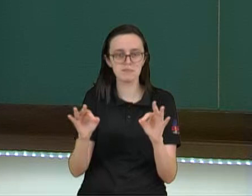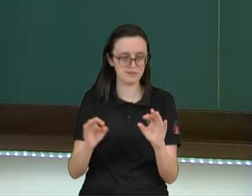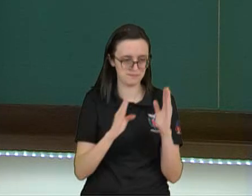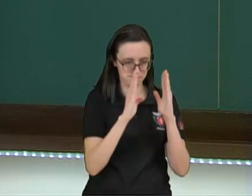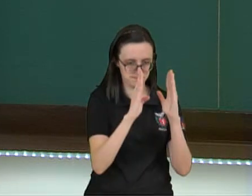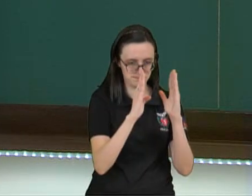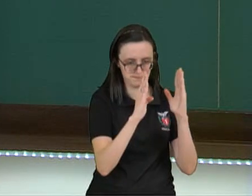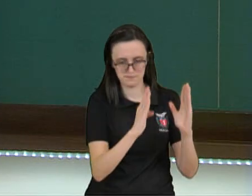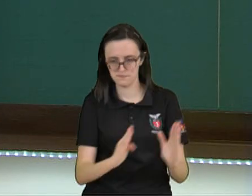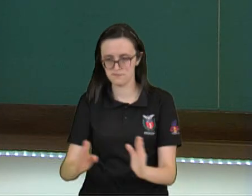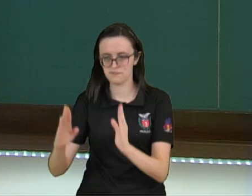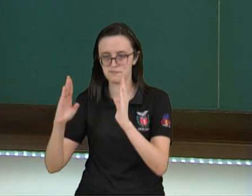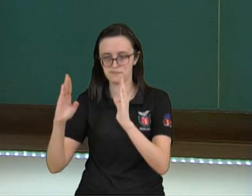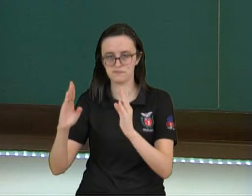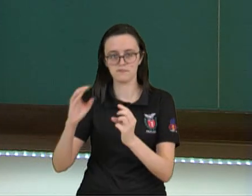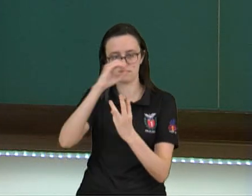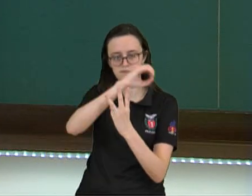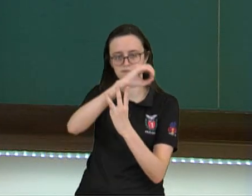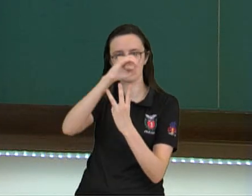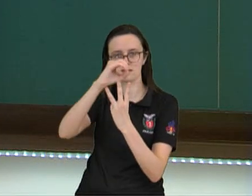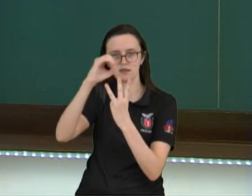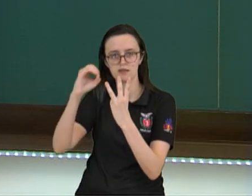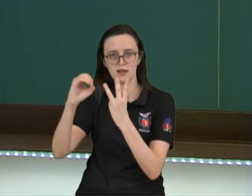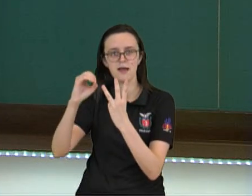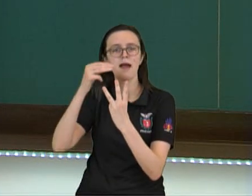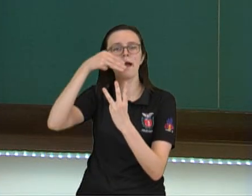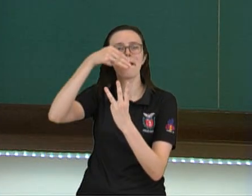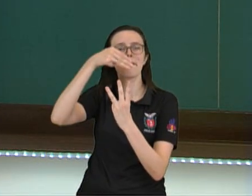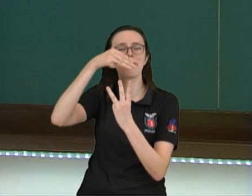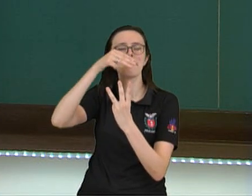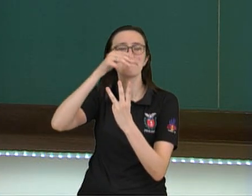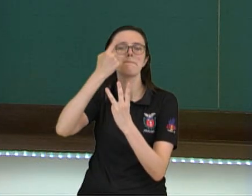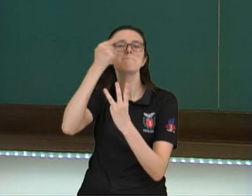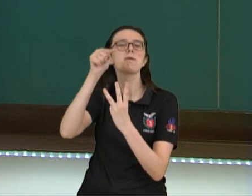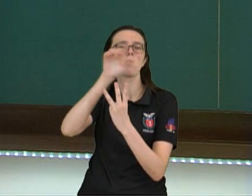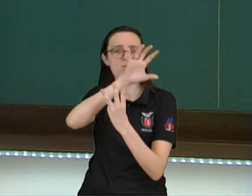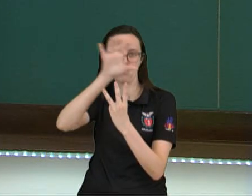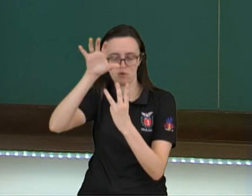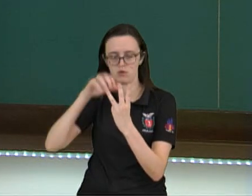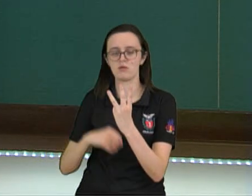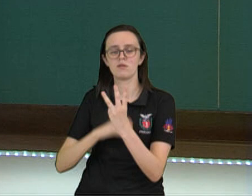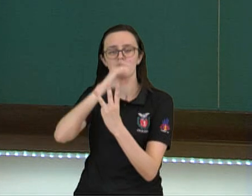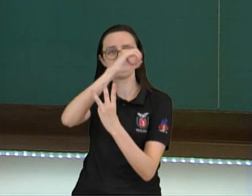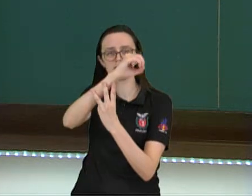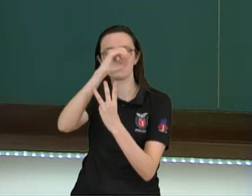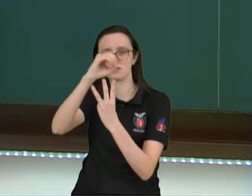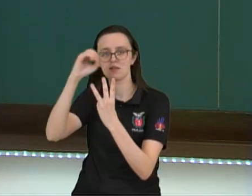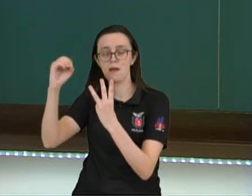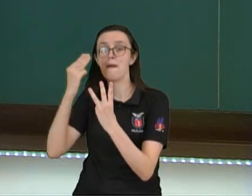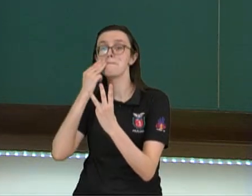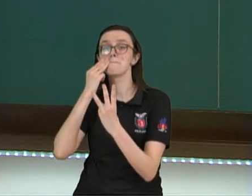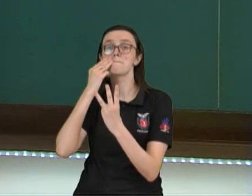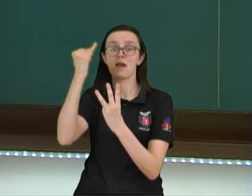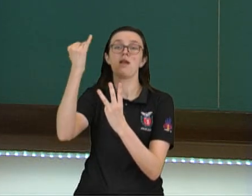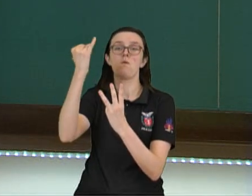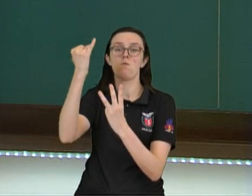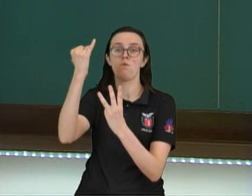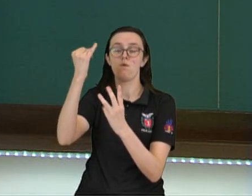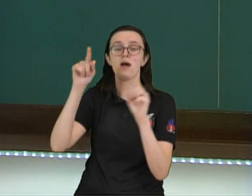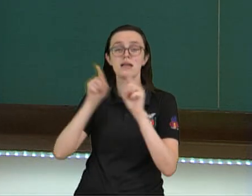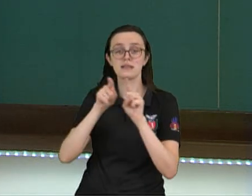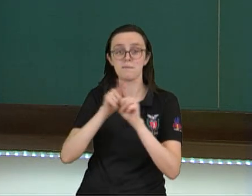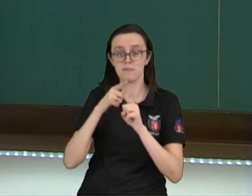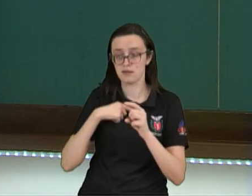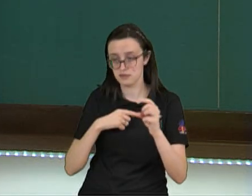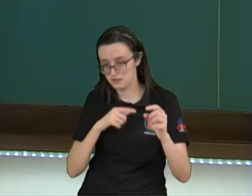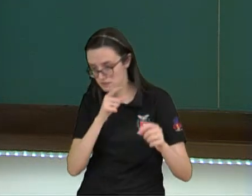3 zeros na classe de milhar, mais 3 zeros na classe de milhão. E deu 40, que está na classe de